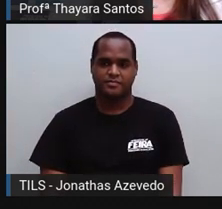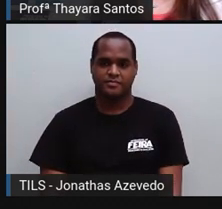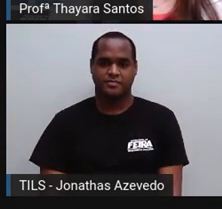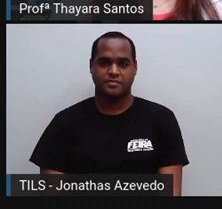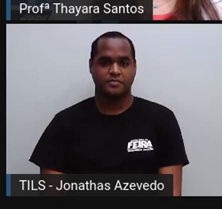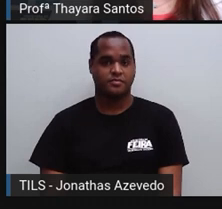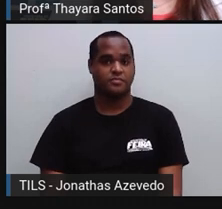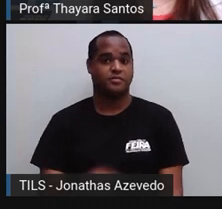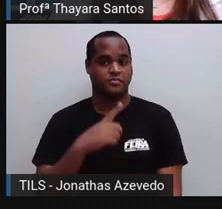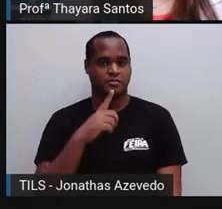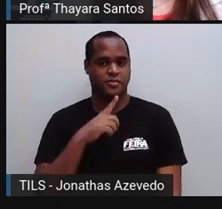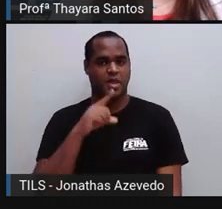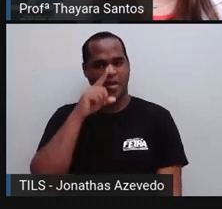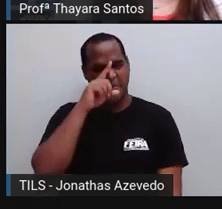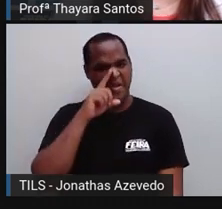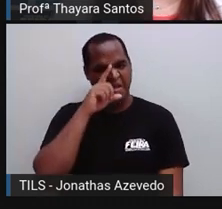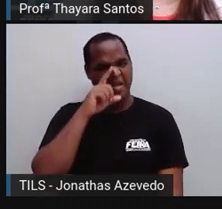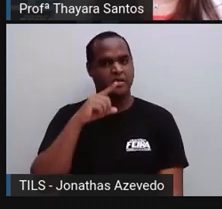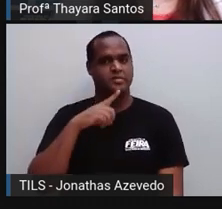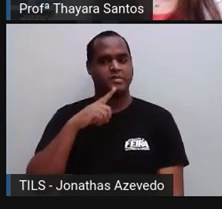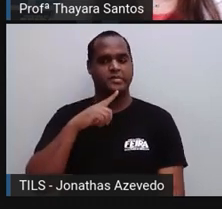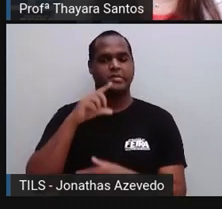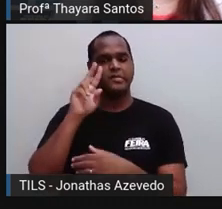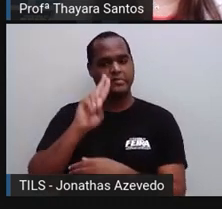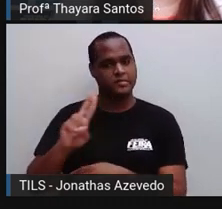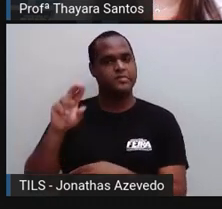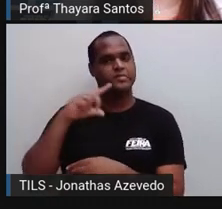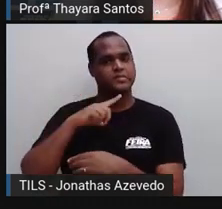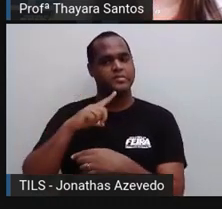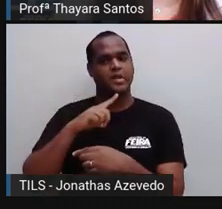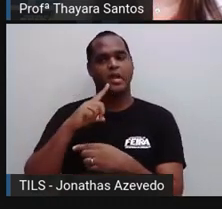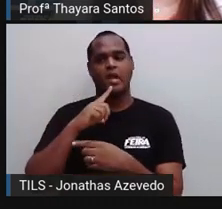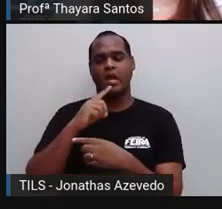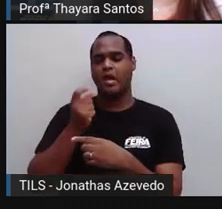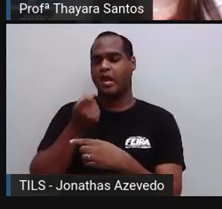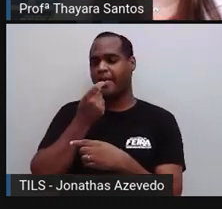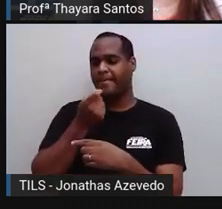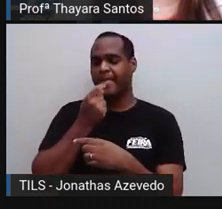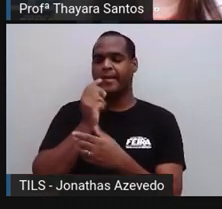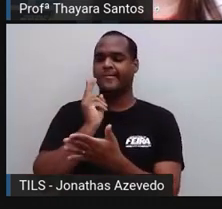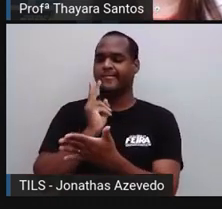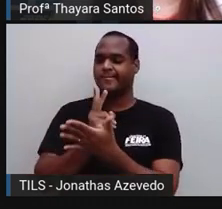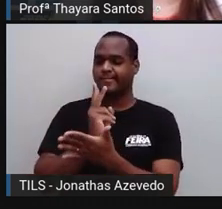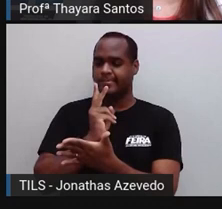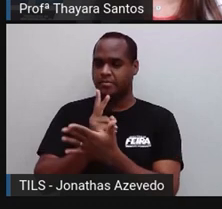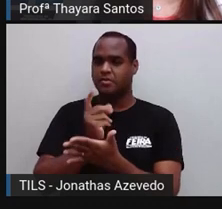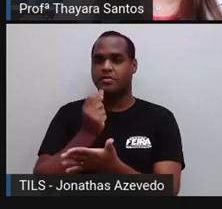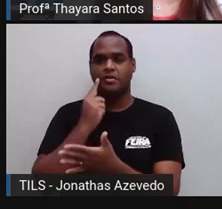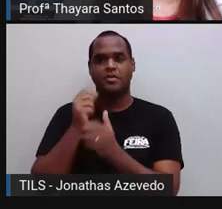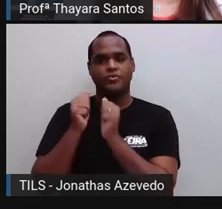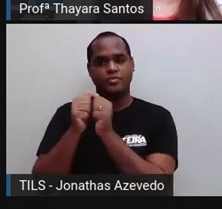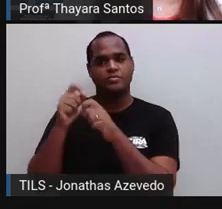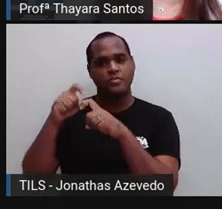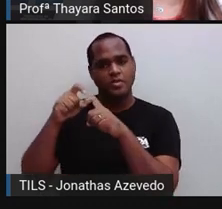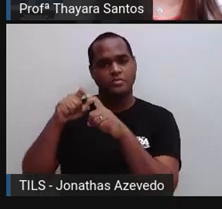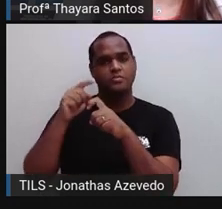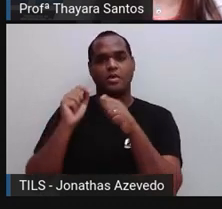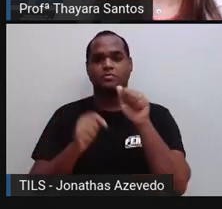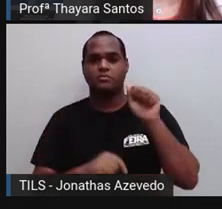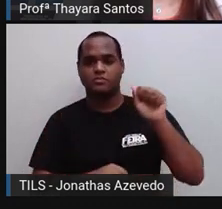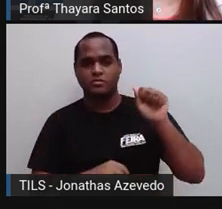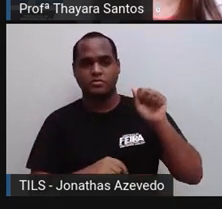Um dos perigos com relação ao uso contínuo das drogas medicamentosas sem acompanhamento médico é: